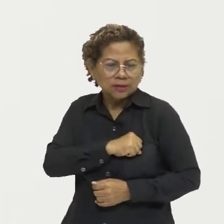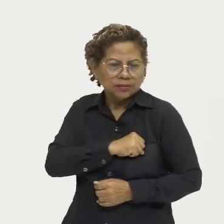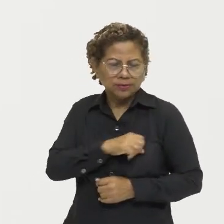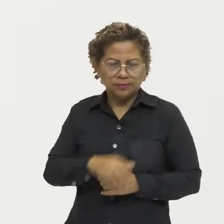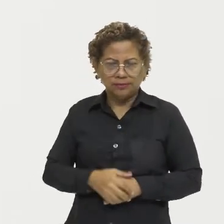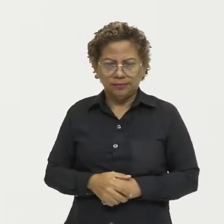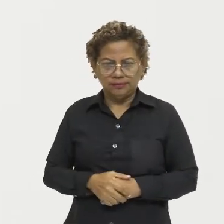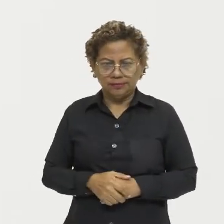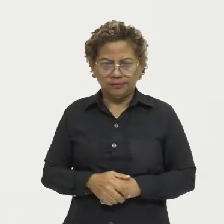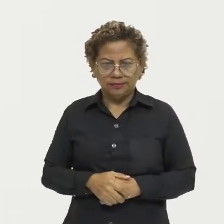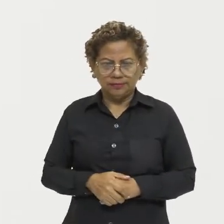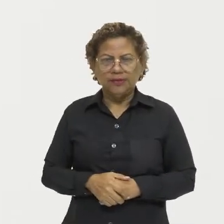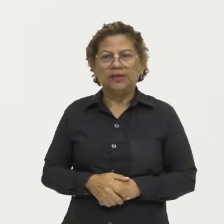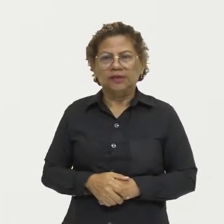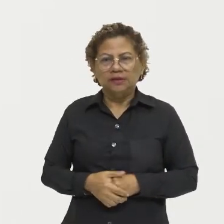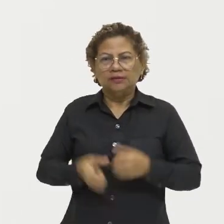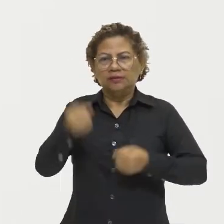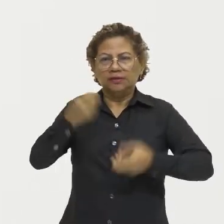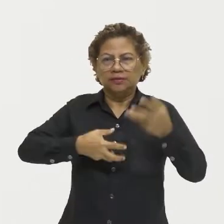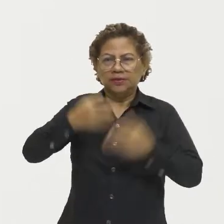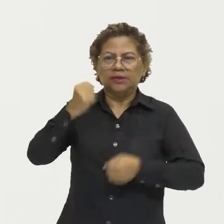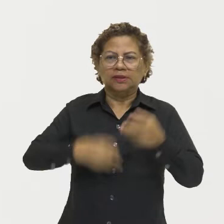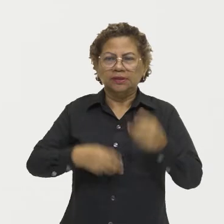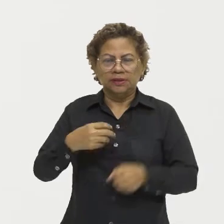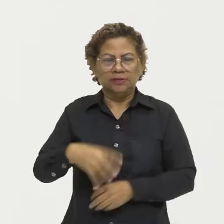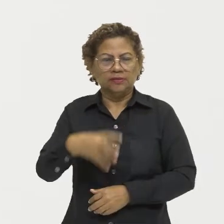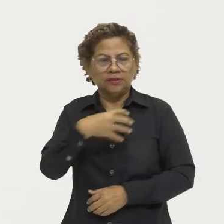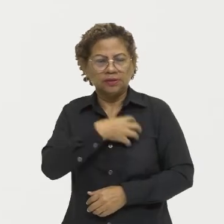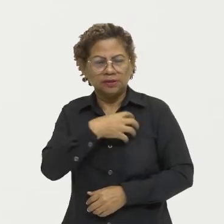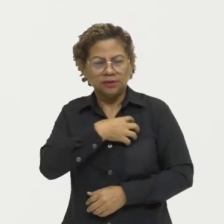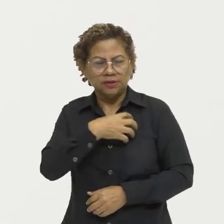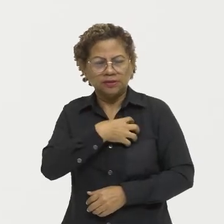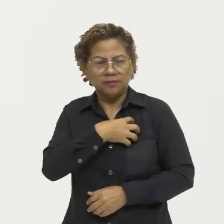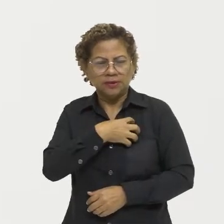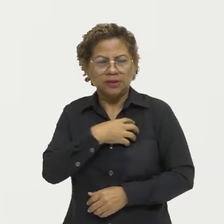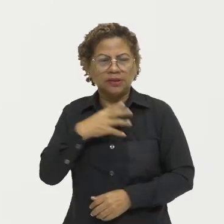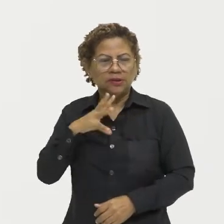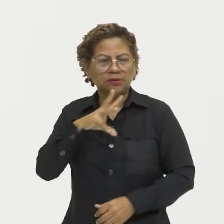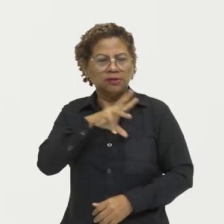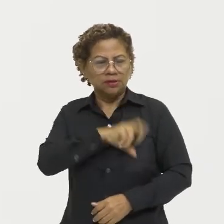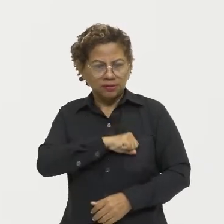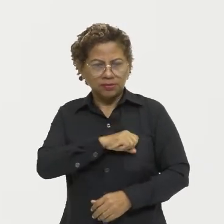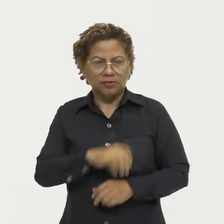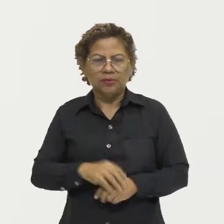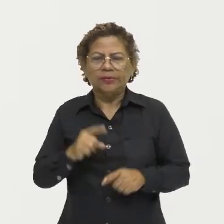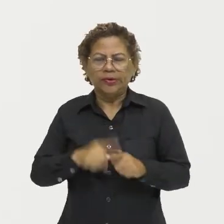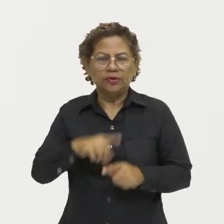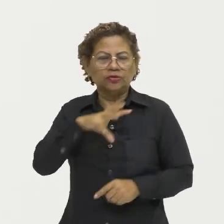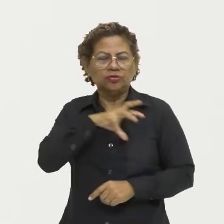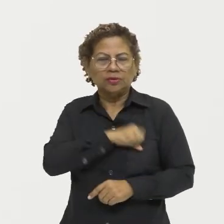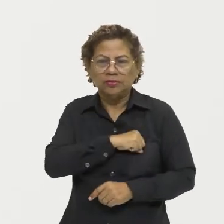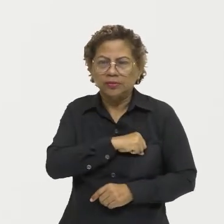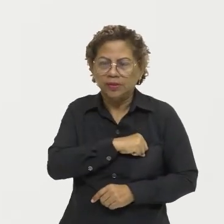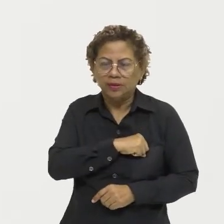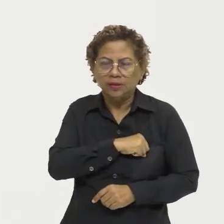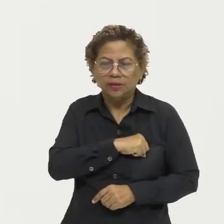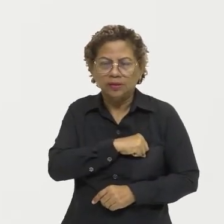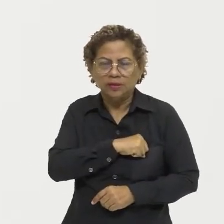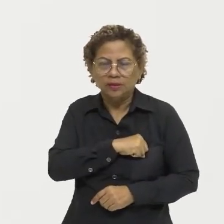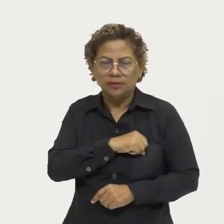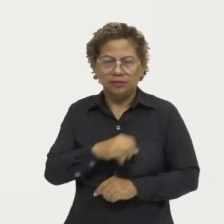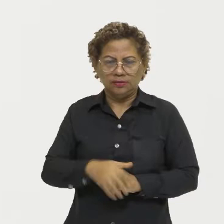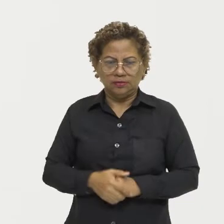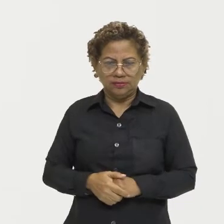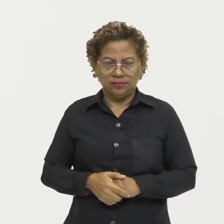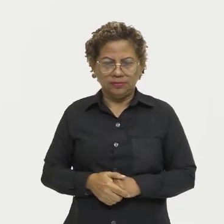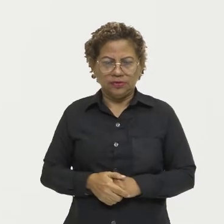Tá falando aqui de sentimento, né? De amor. E com se amarem, tanto não se veem. Um